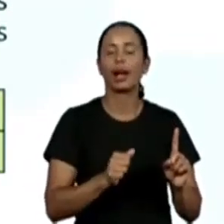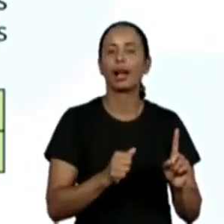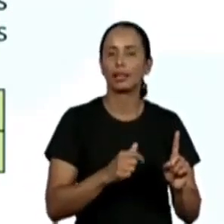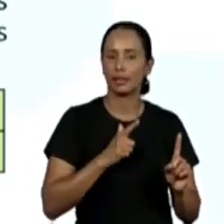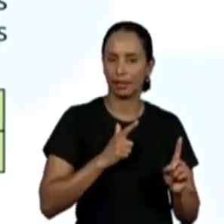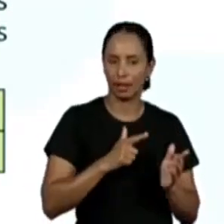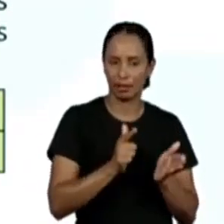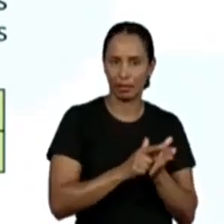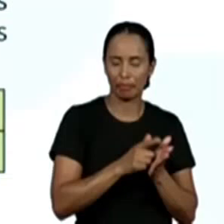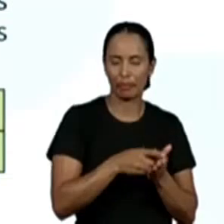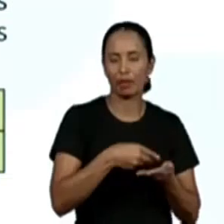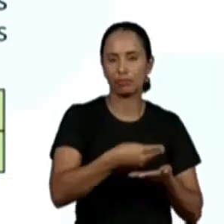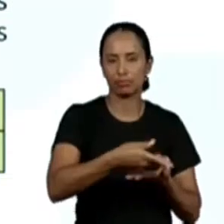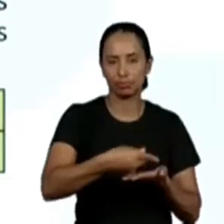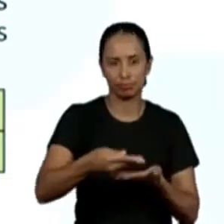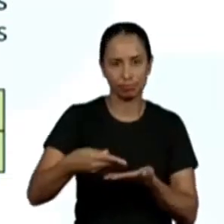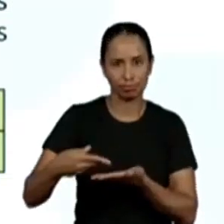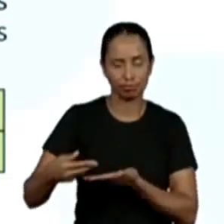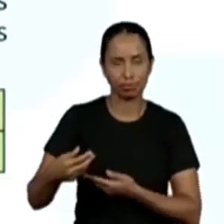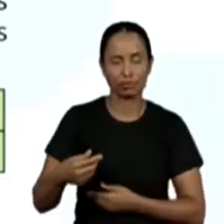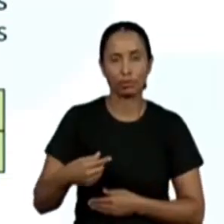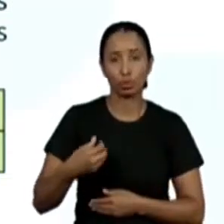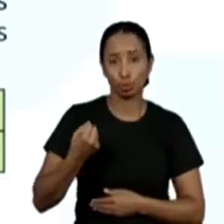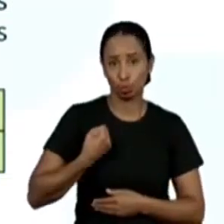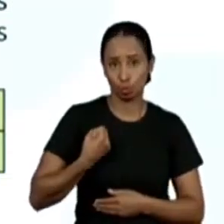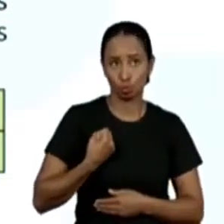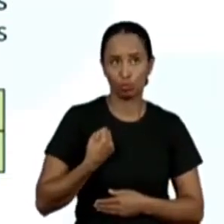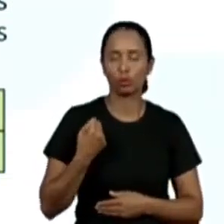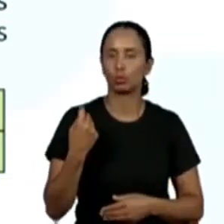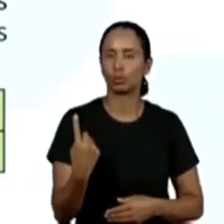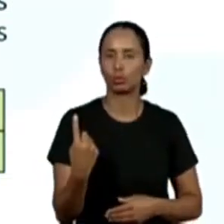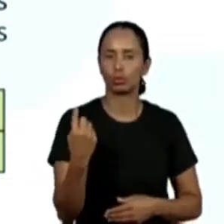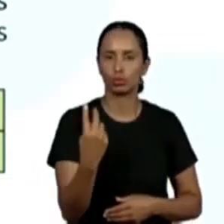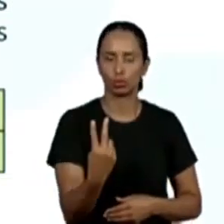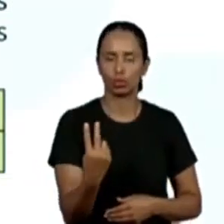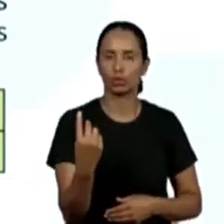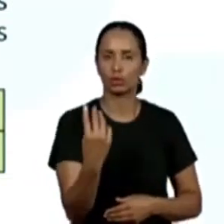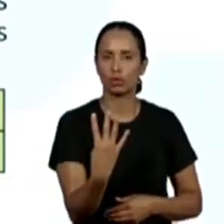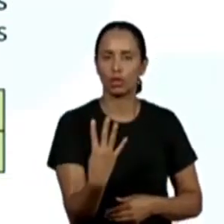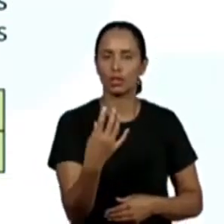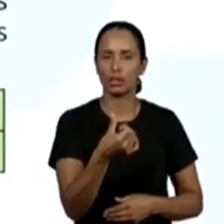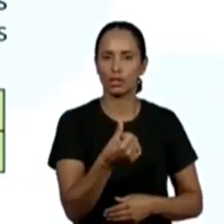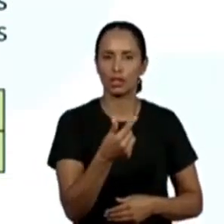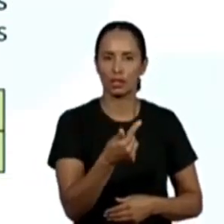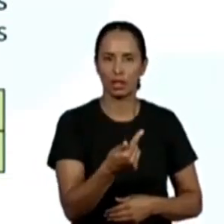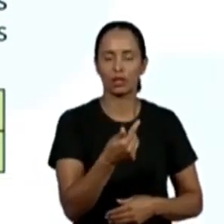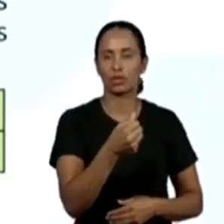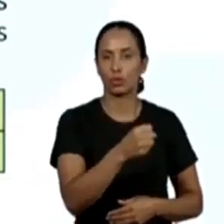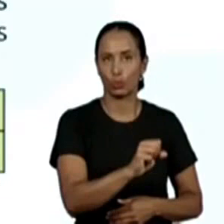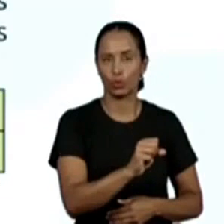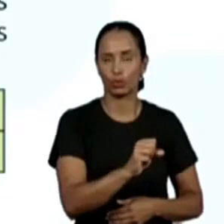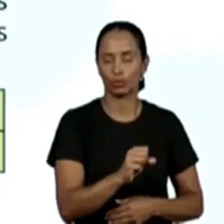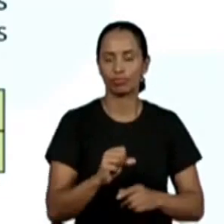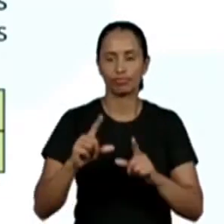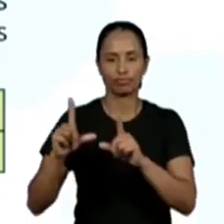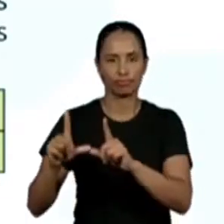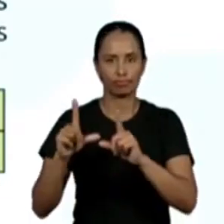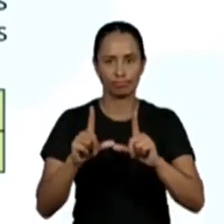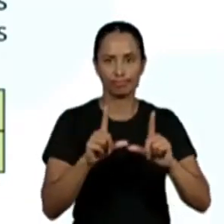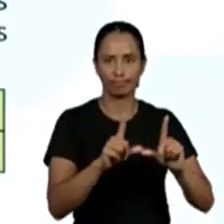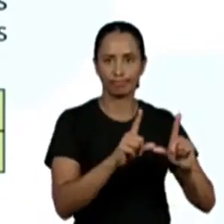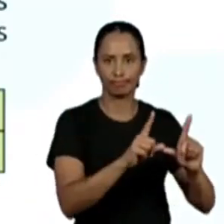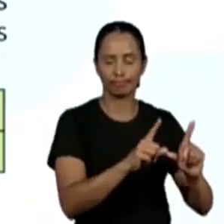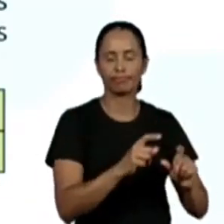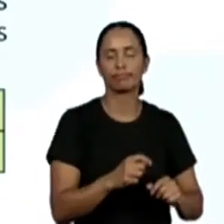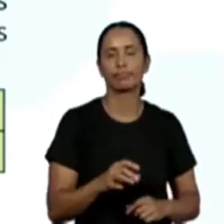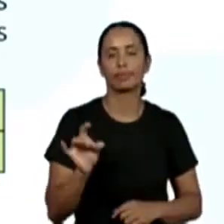os seguintes algarismos, né? Então, 1, 2, 4, 6, 7 e 8. Esses são os algarismos